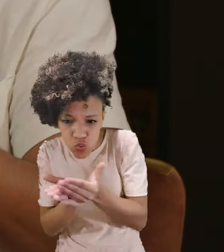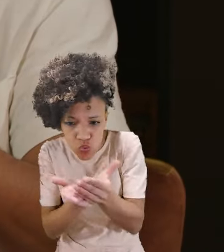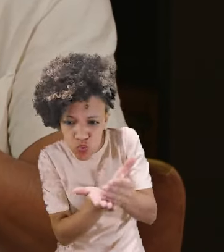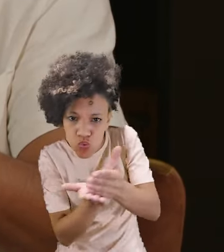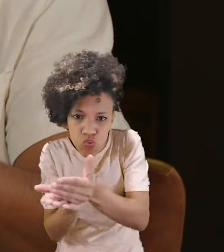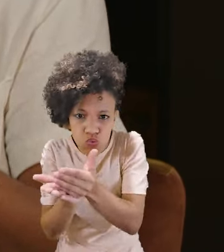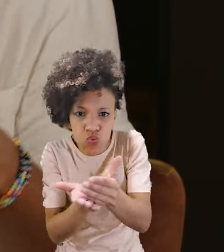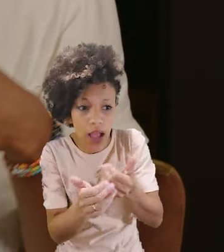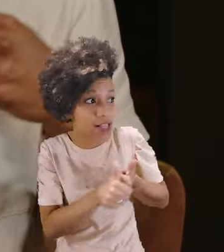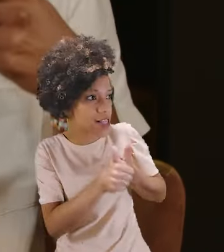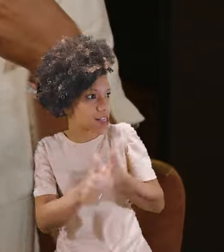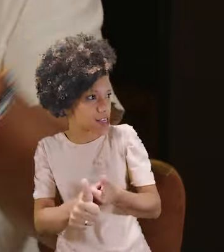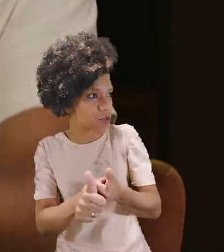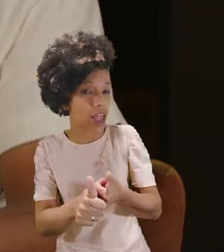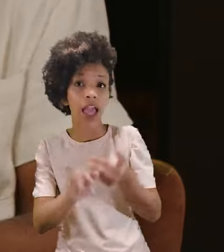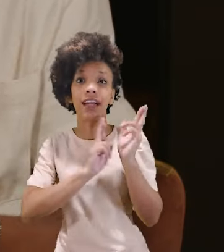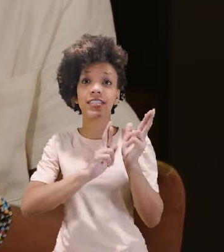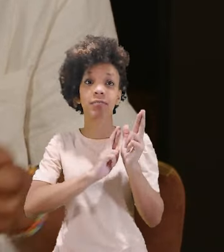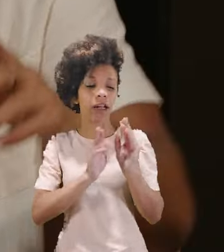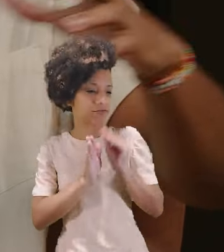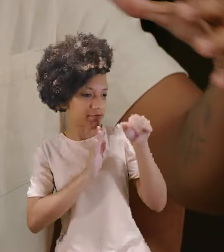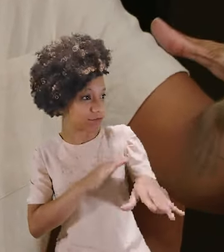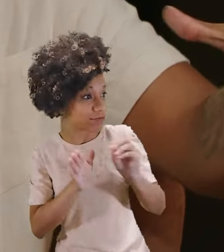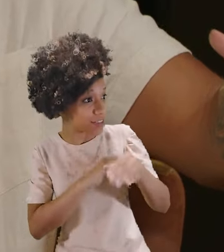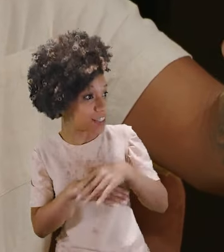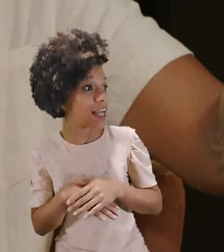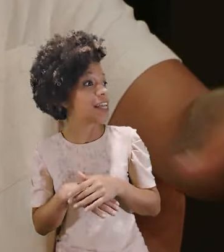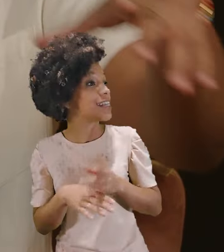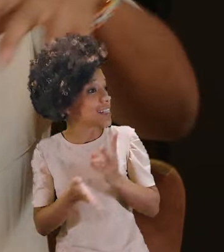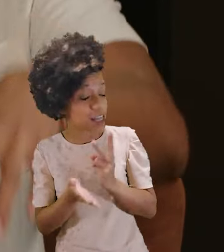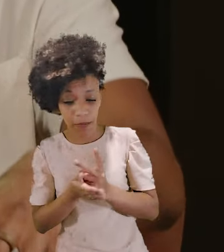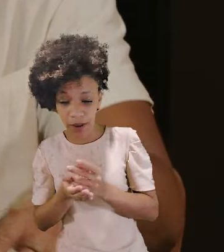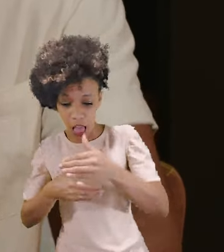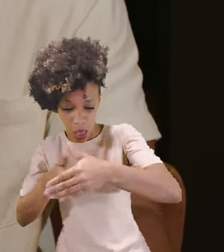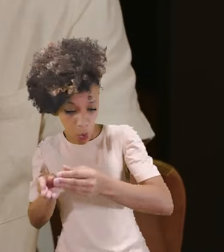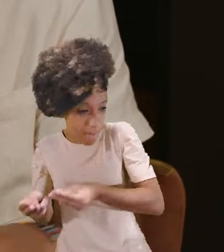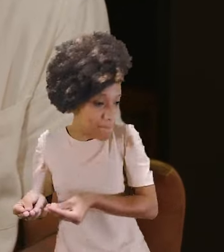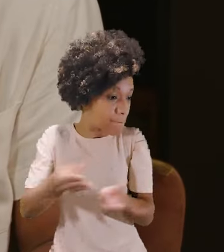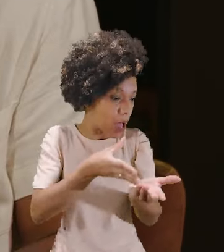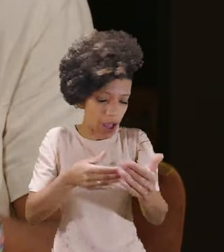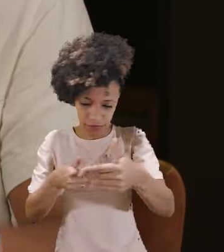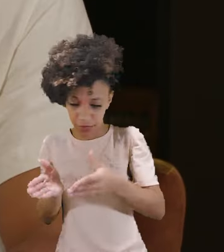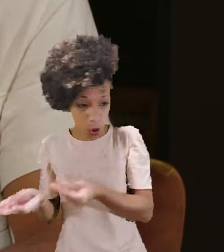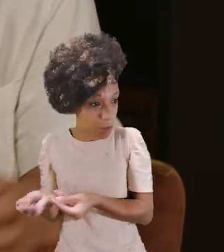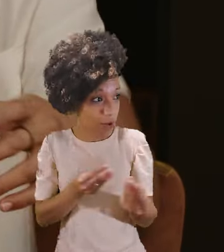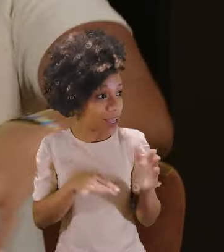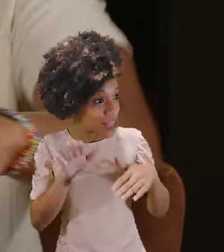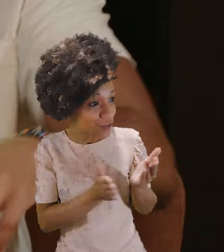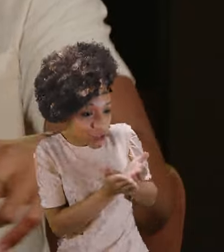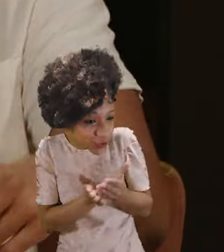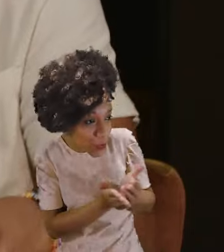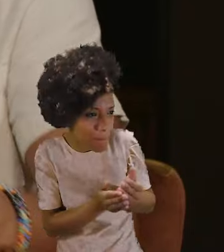seguiu navio Sim e ele espera que a gente joga coisas entendeu E a gente joga muito e se tornar estes utilizo então às vezes é uma guerra